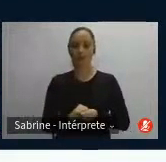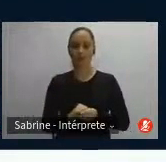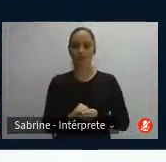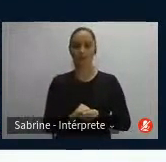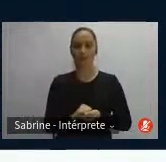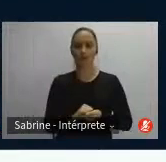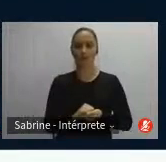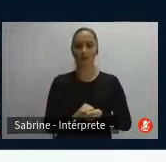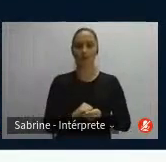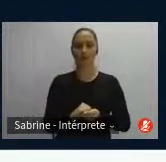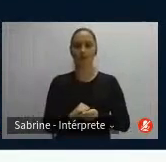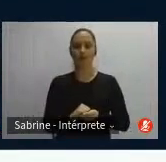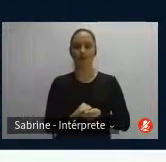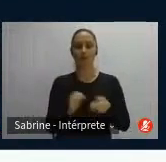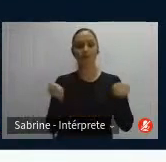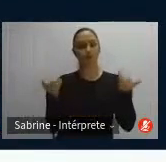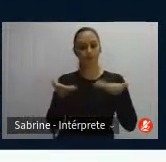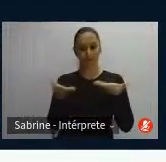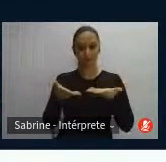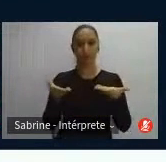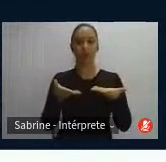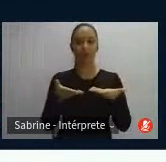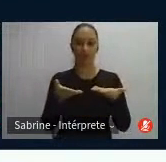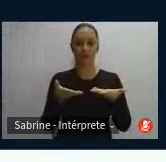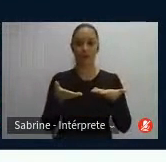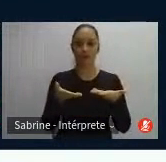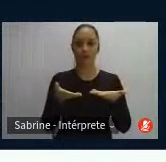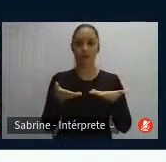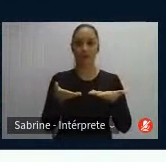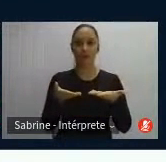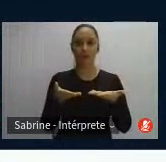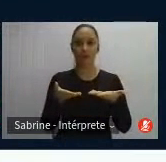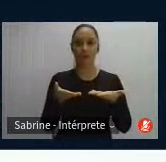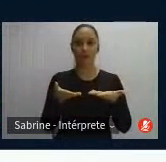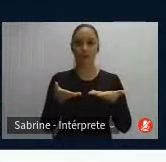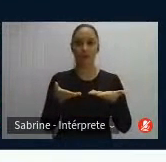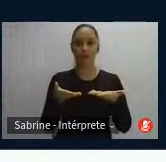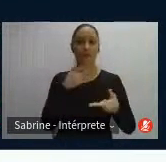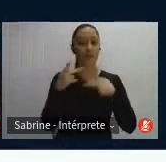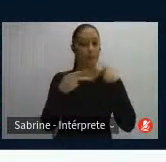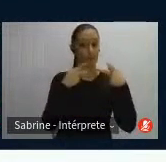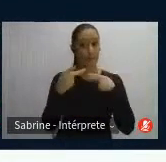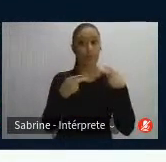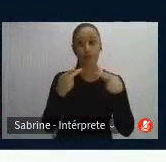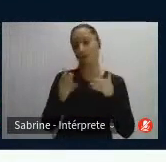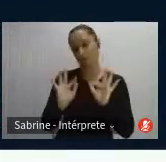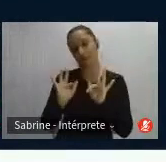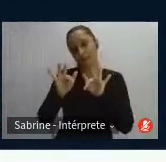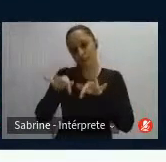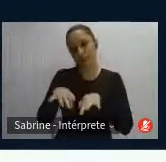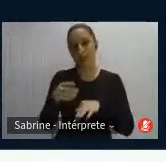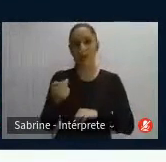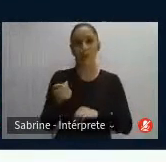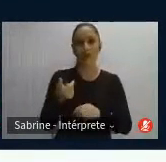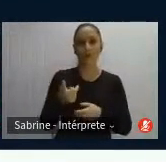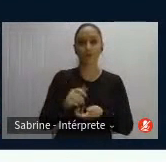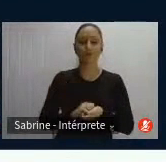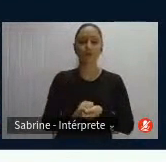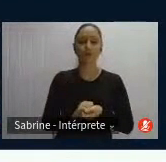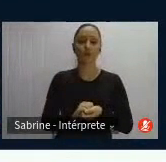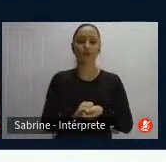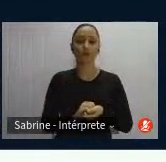Muito bem, então agora para uma última parte, né, da minha fala, né, eu acho que é importante dizer que